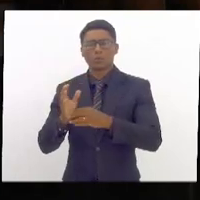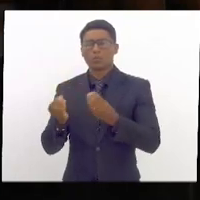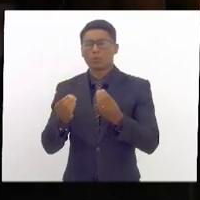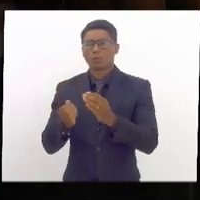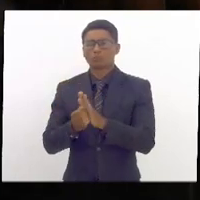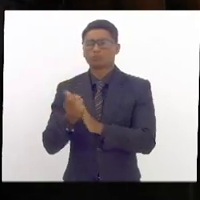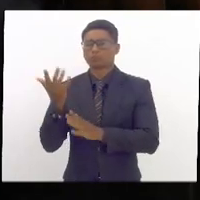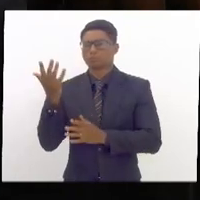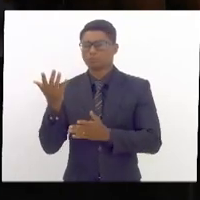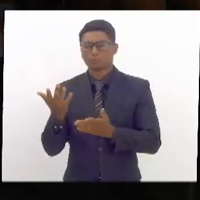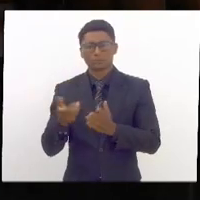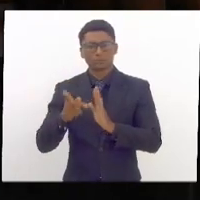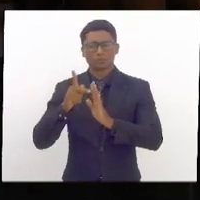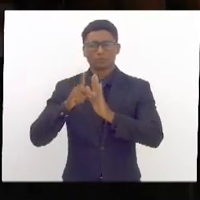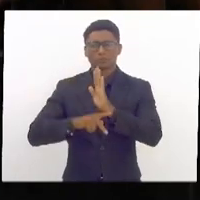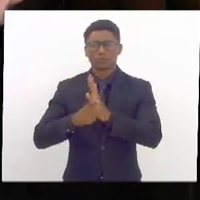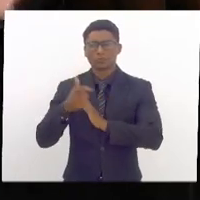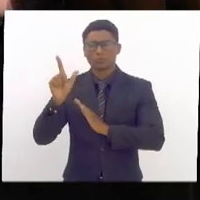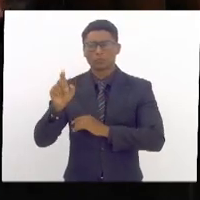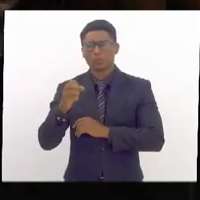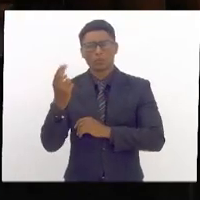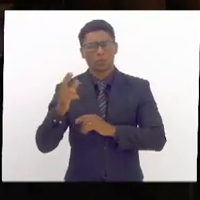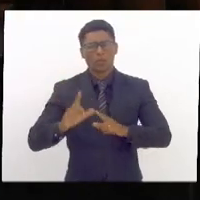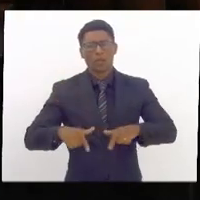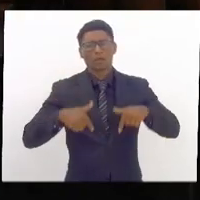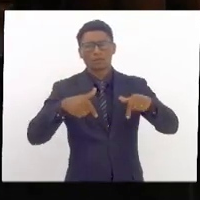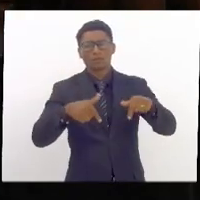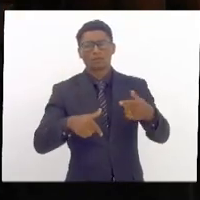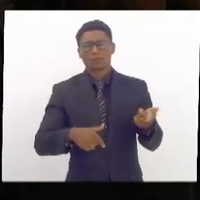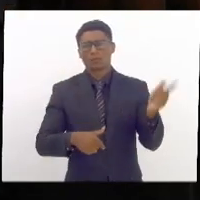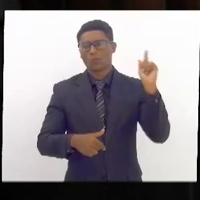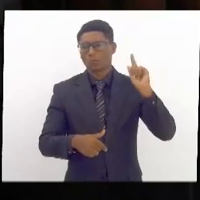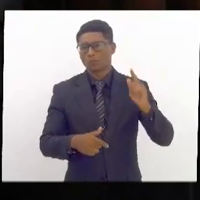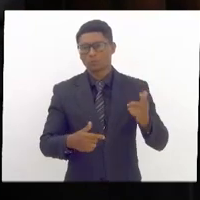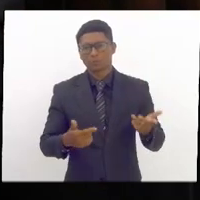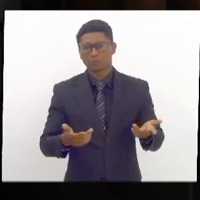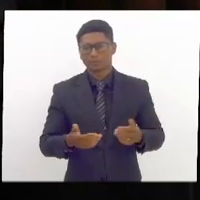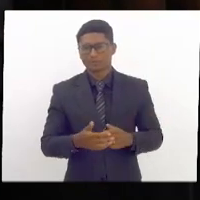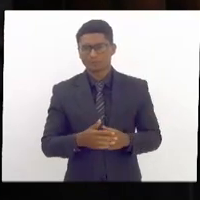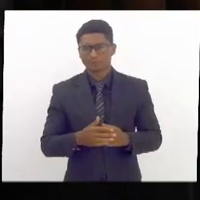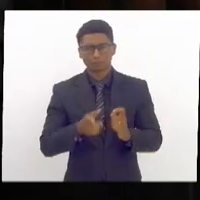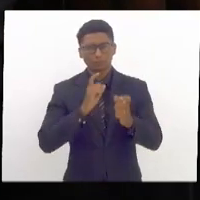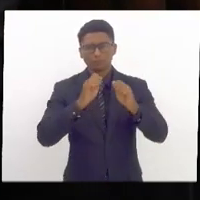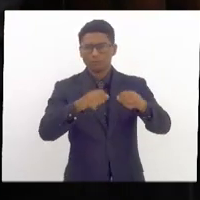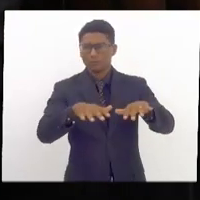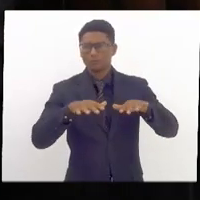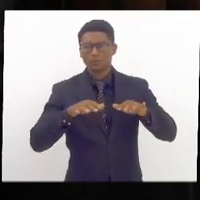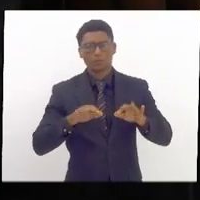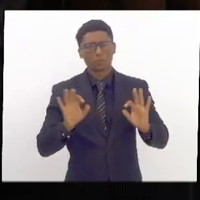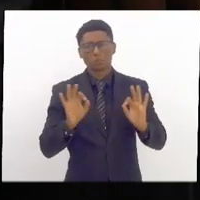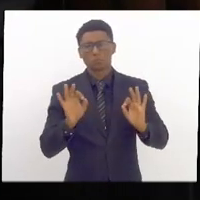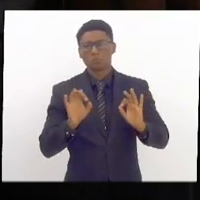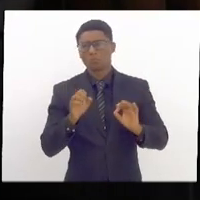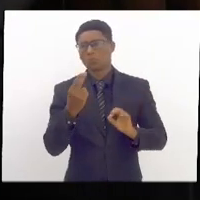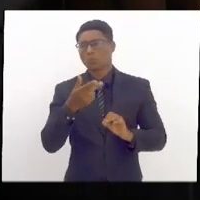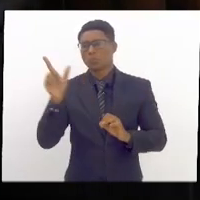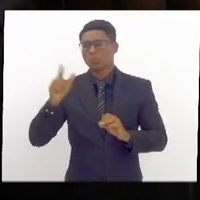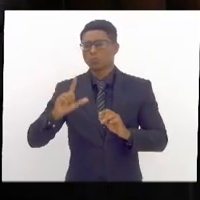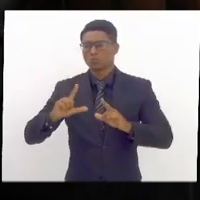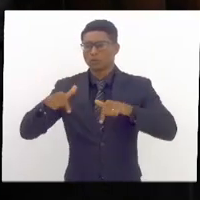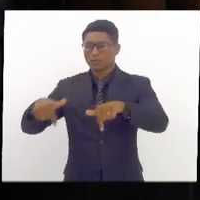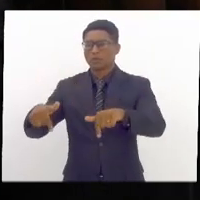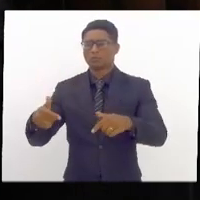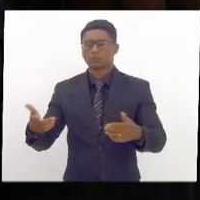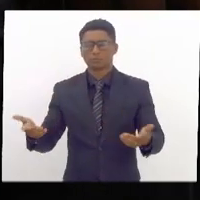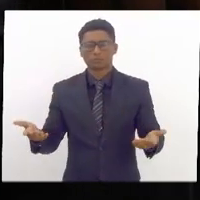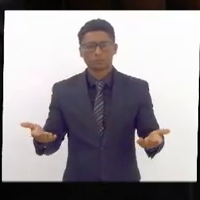projeto de resolução, mas pode ser por um outro ato, que não seja uma resolução discutida em plenário, votada em plenário. Mais do que isso,